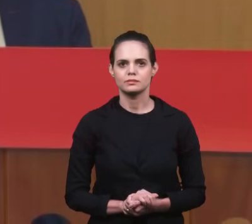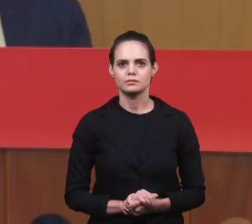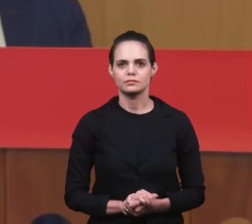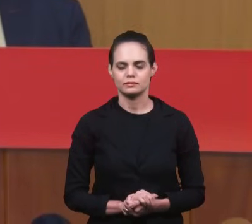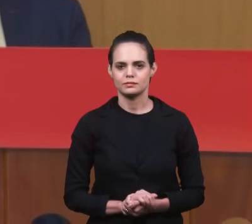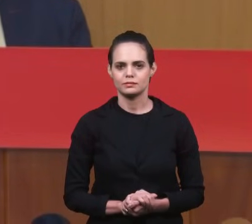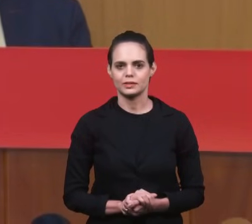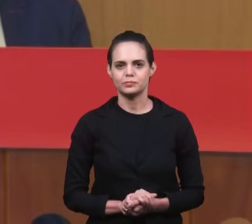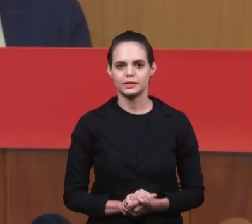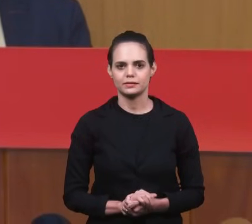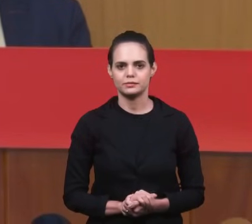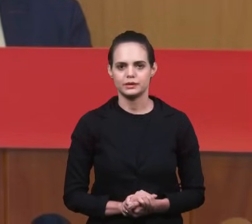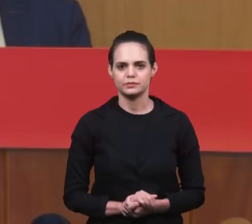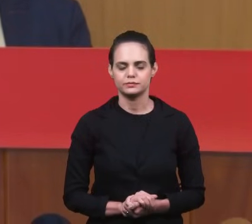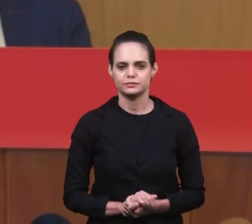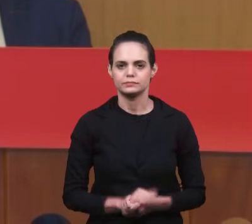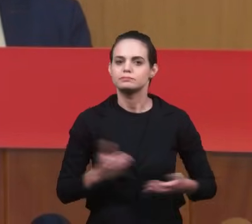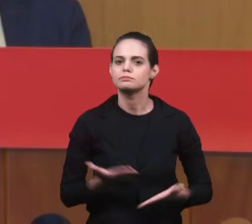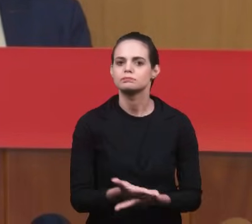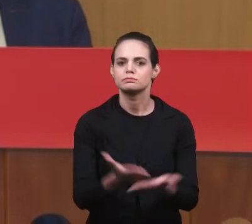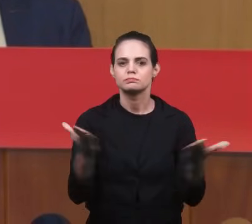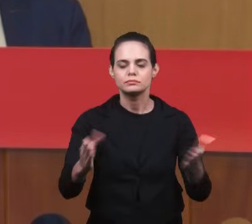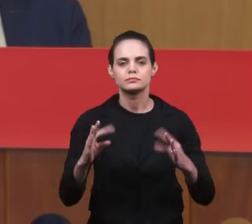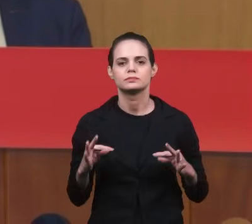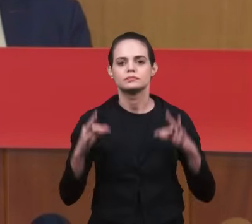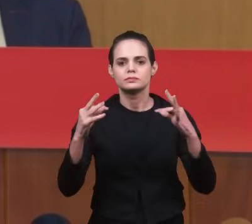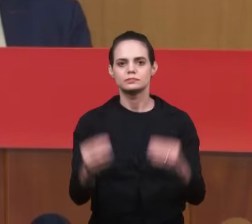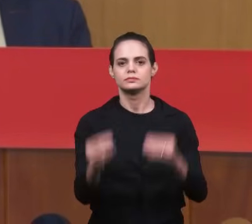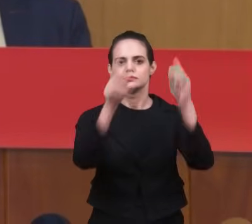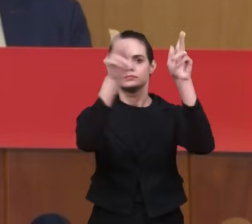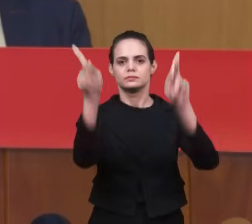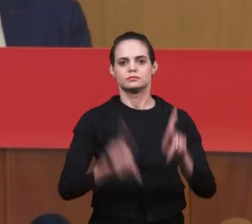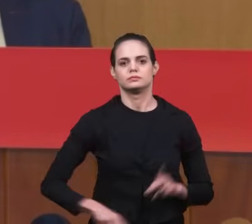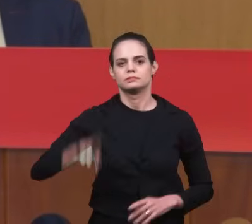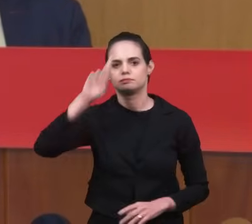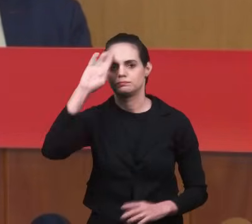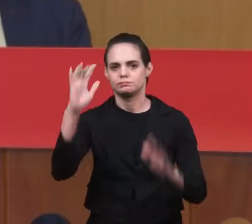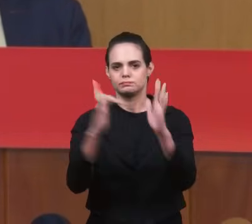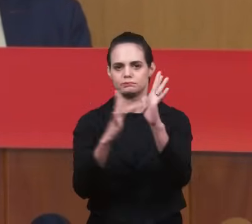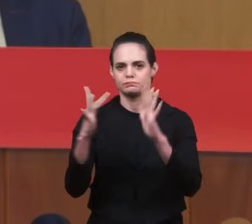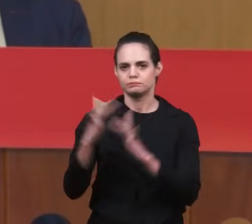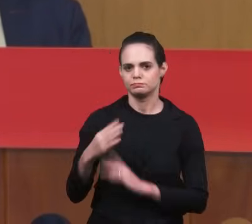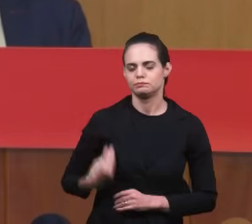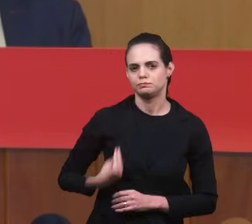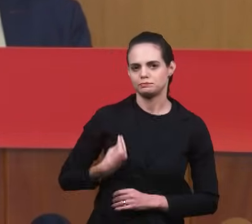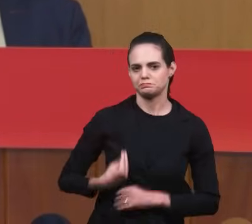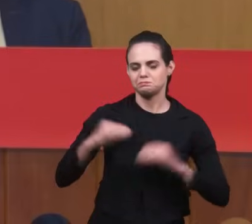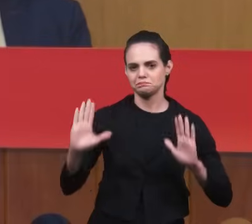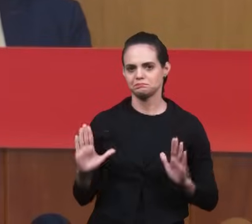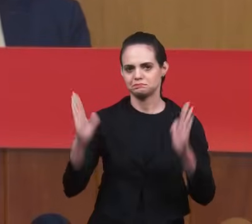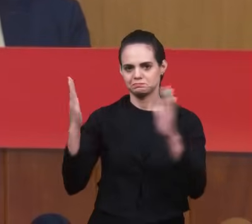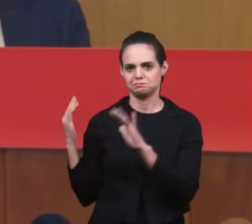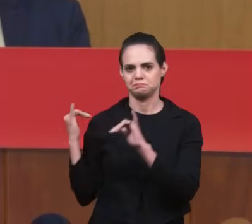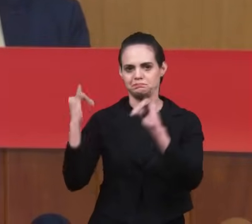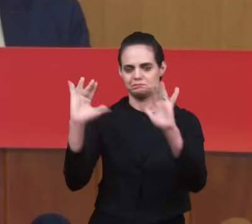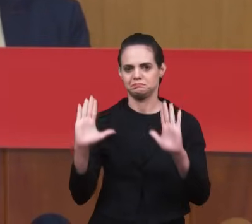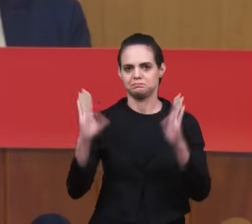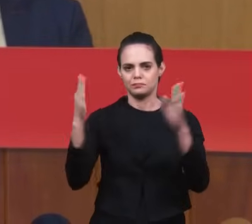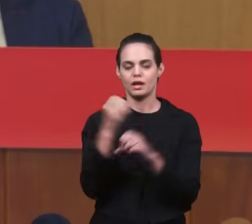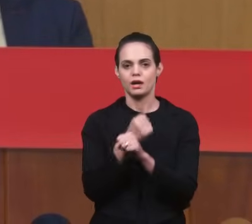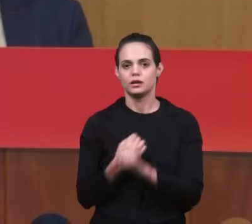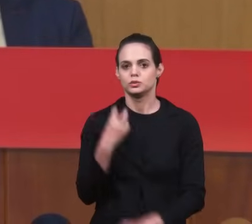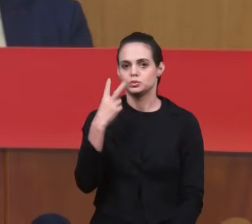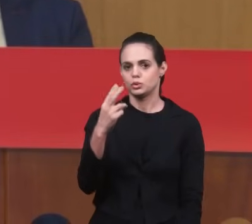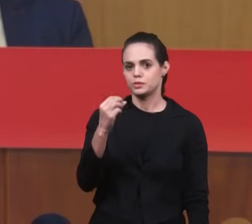Nós saudamos a todos os participantes deste evento Trombetas e Festas